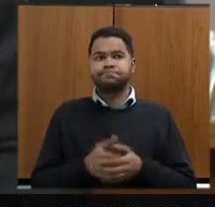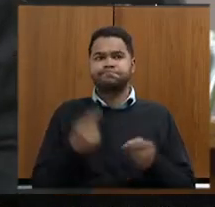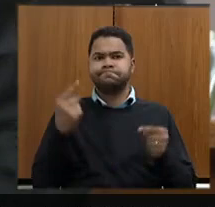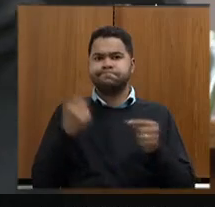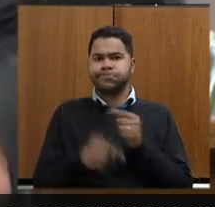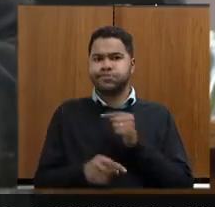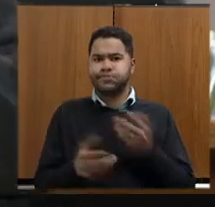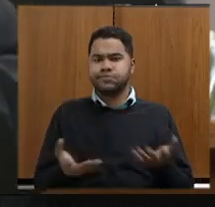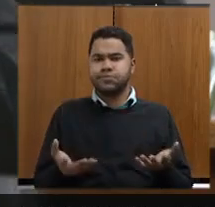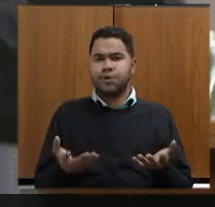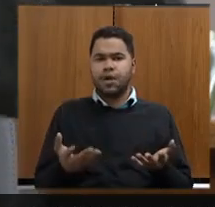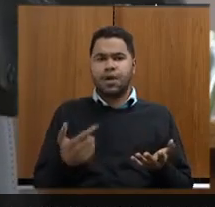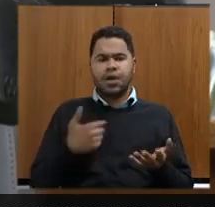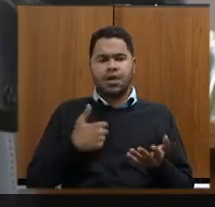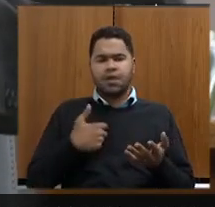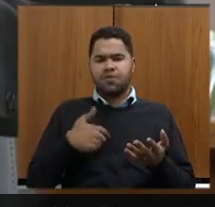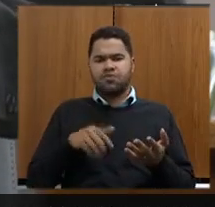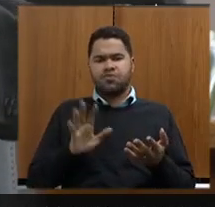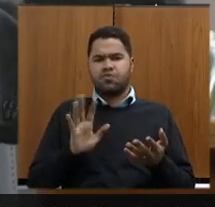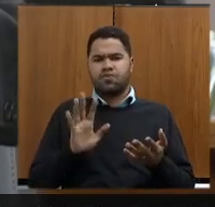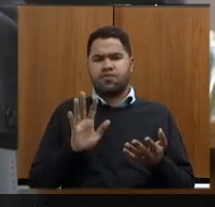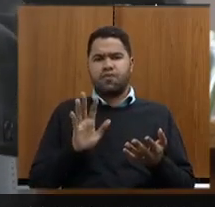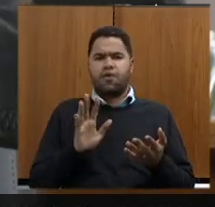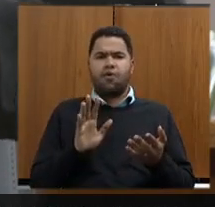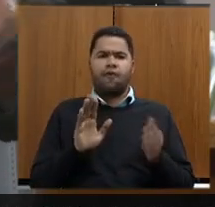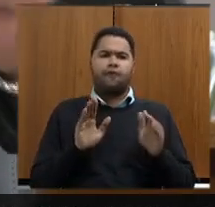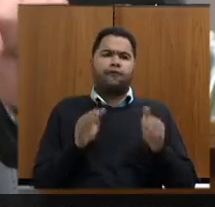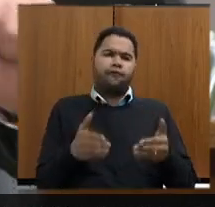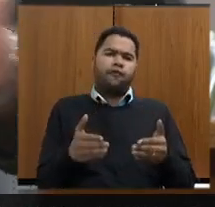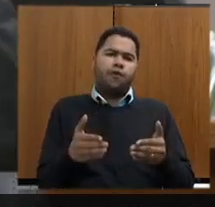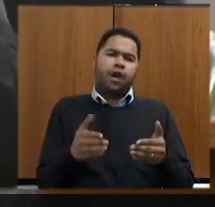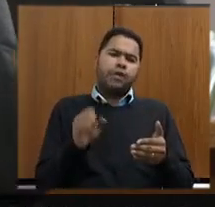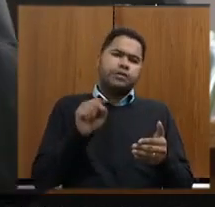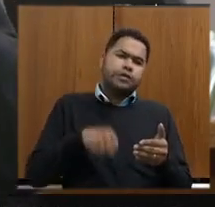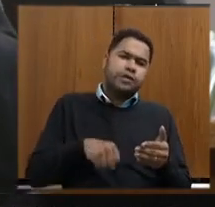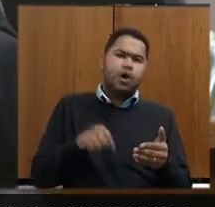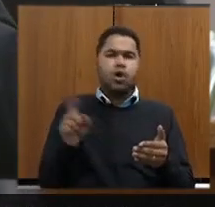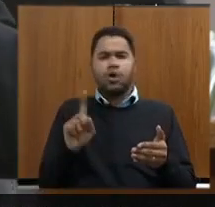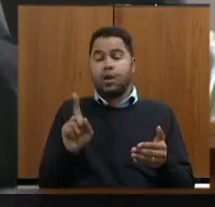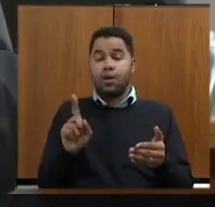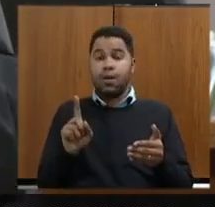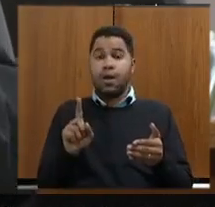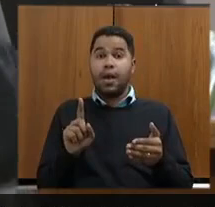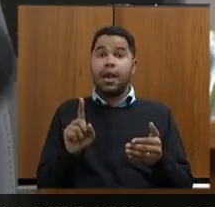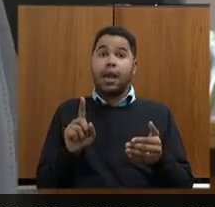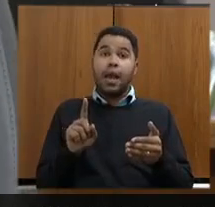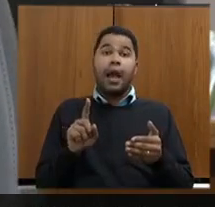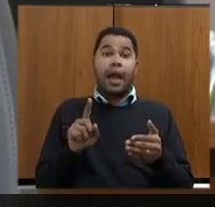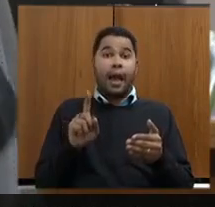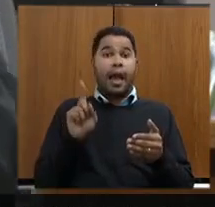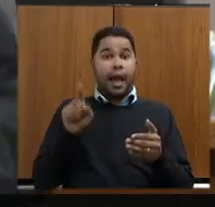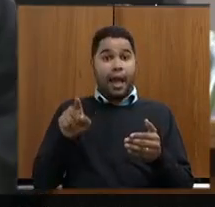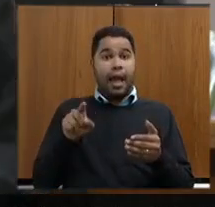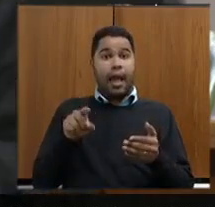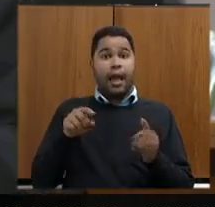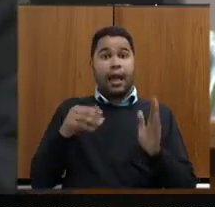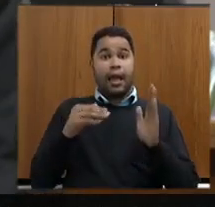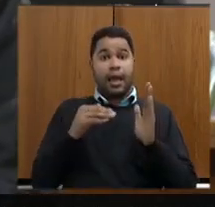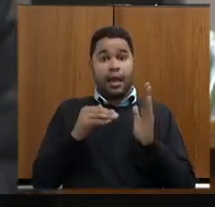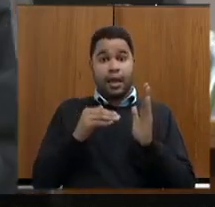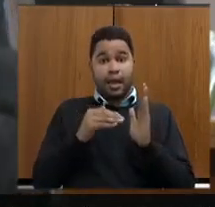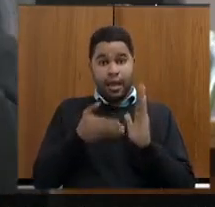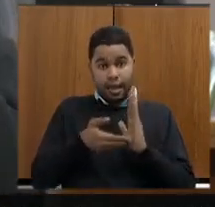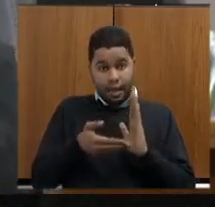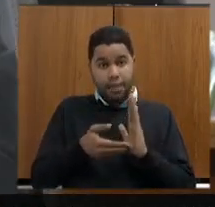incoerente eu não vou entrar no mérito se tinha que fazer isso não Câmara dos Deputados vocês mas tinha compensação tão